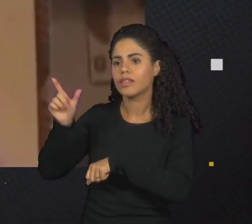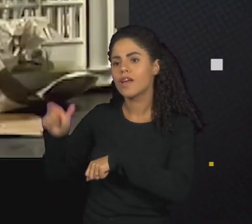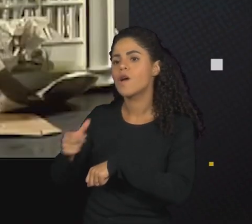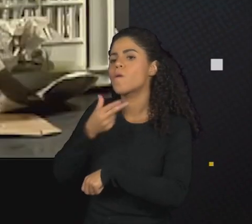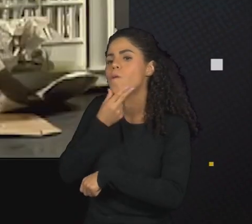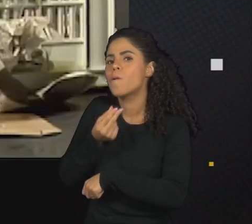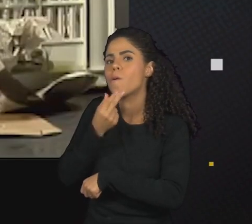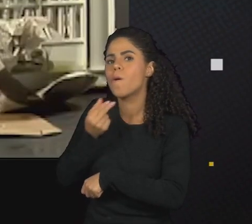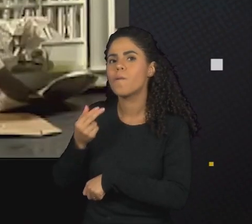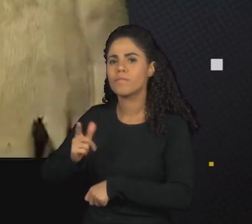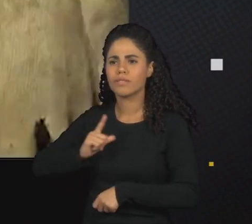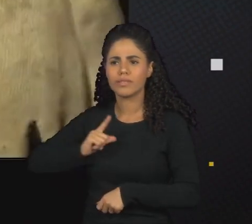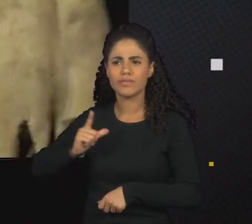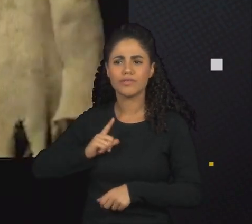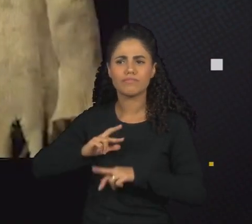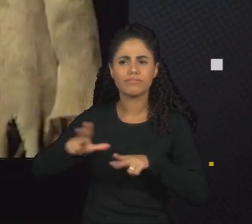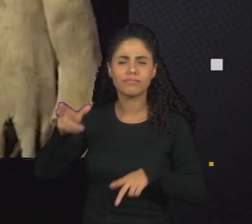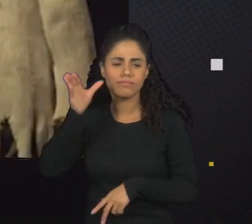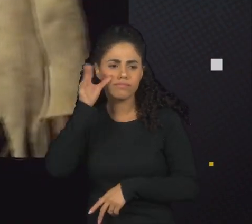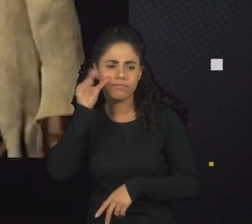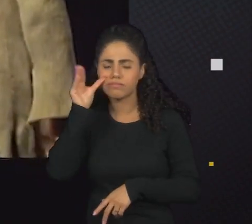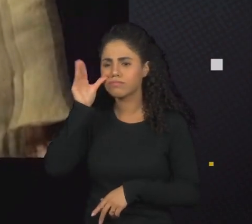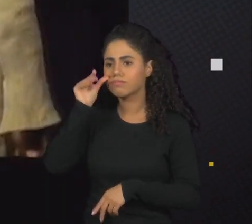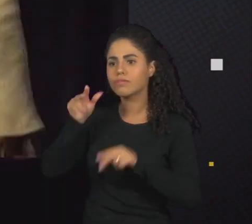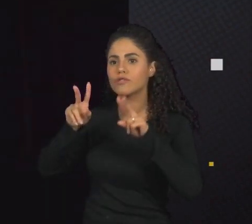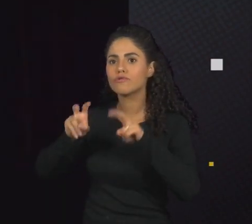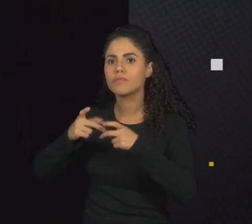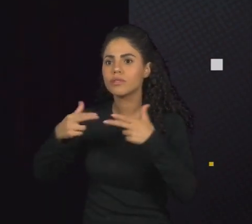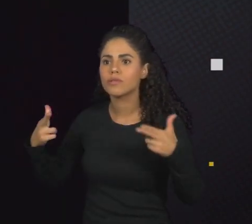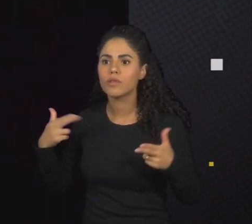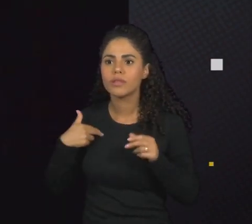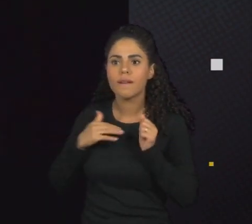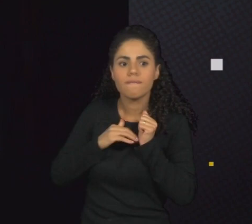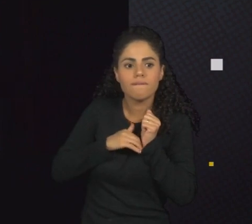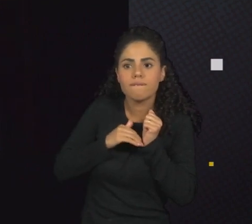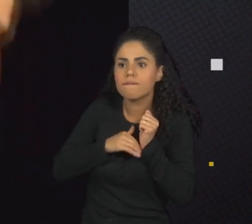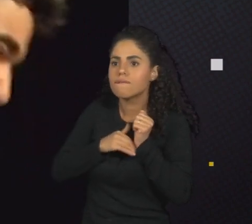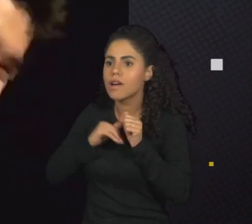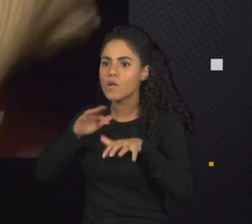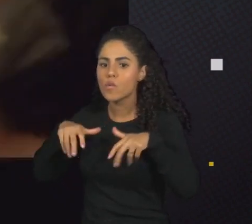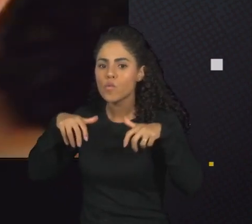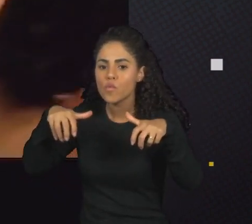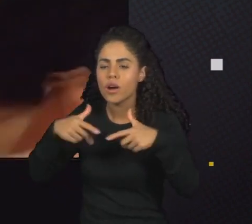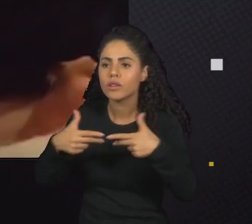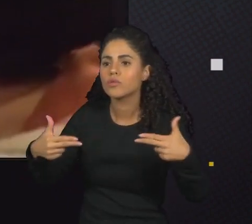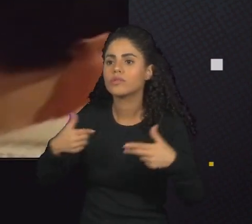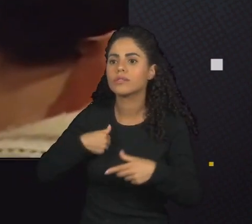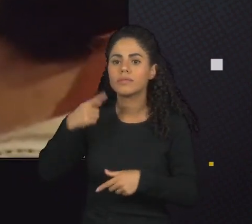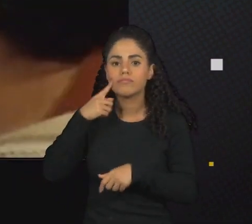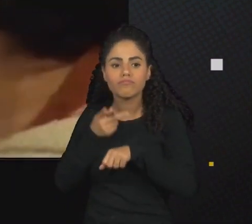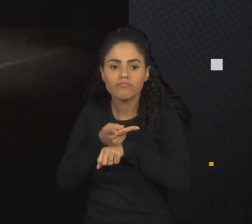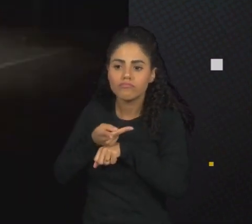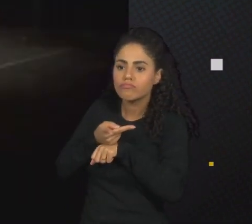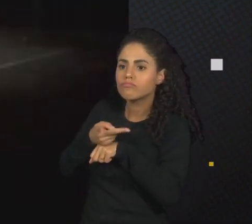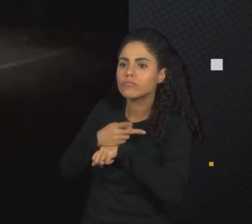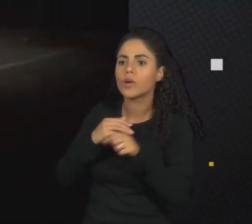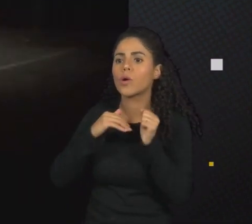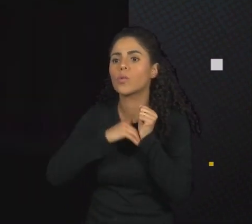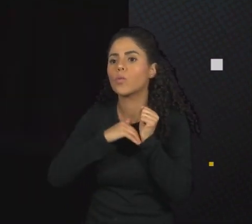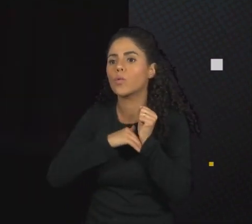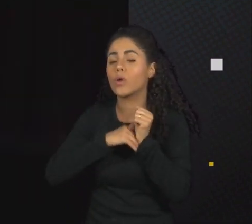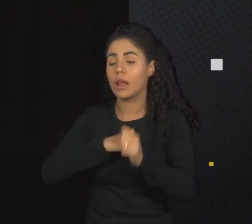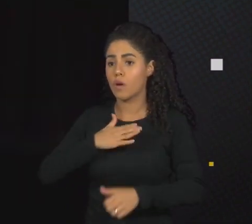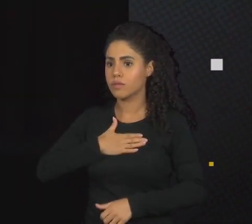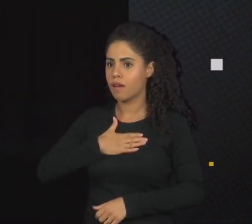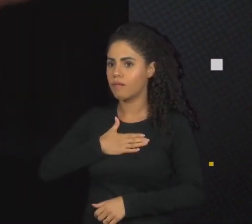cheio de curiosidade sobre o mistério. Estava sempre falando sobre o mistério, uma busca muito grande pelo